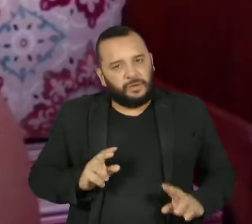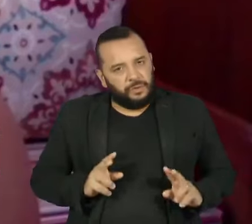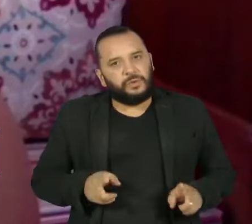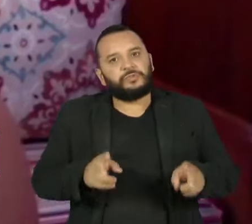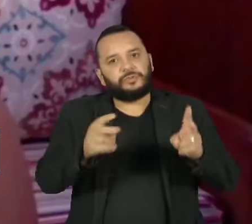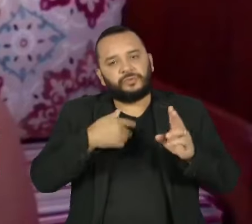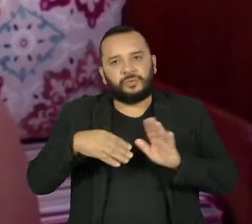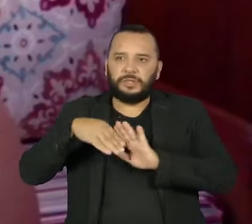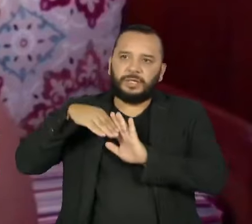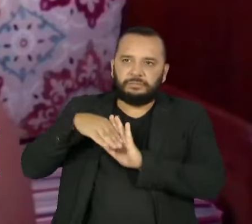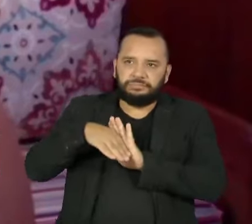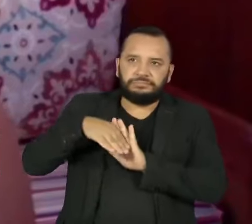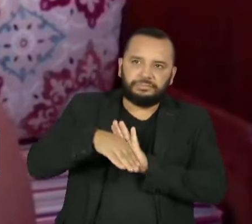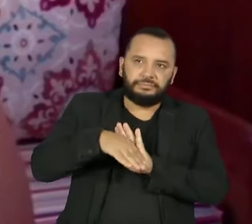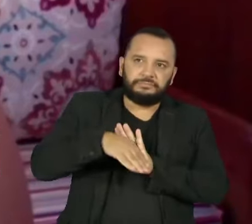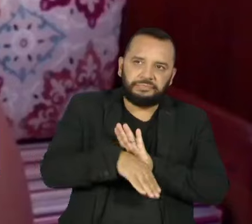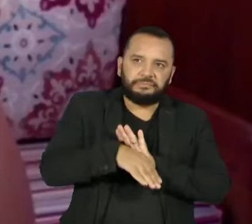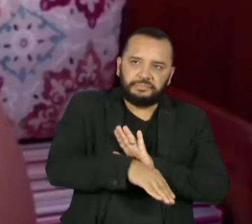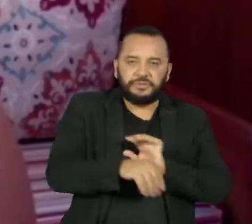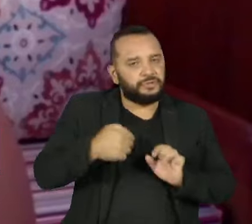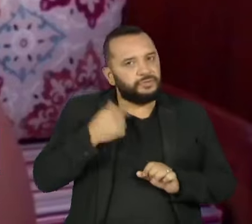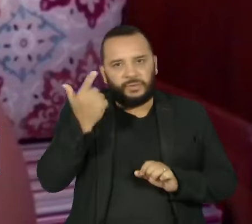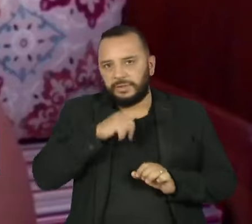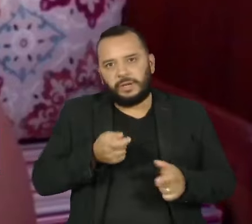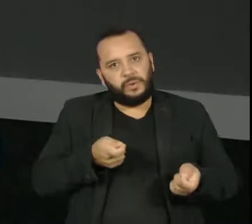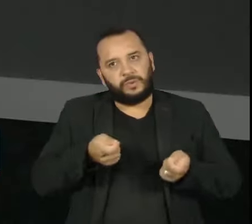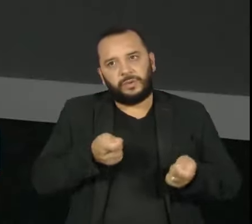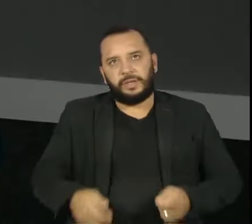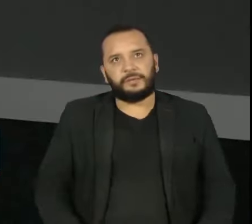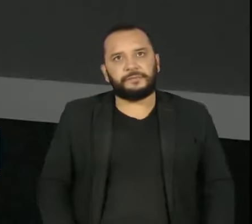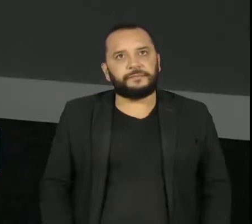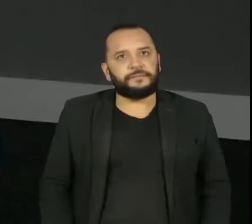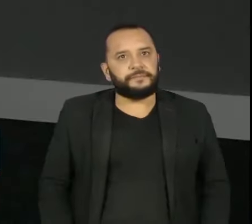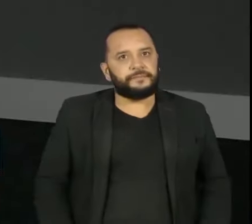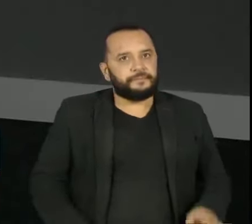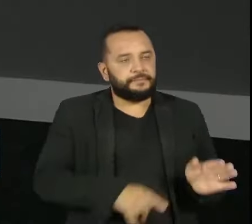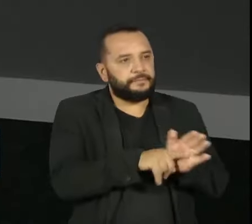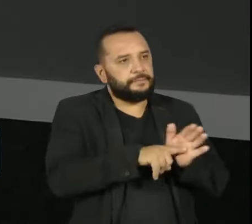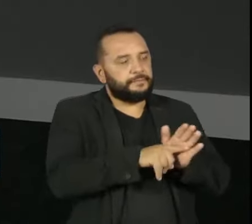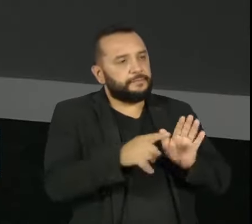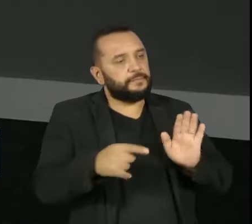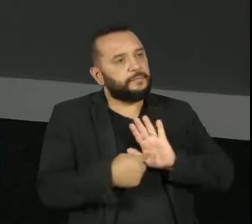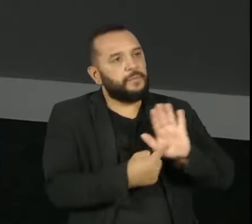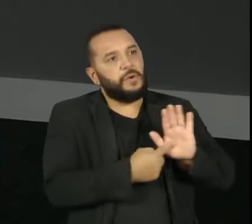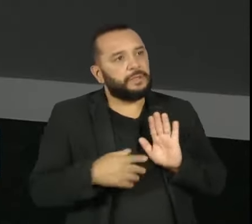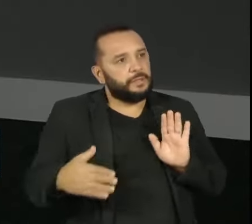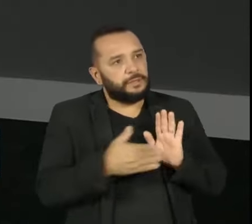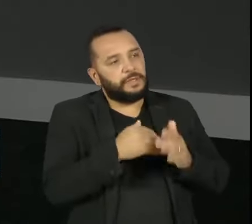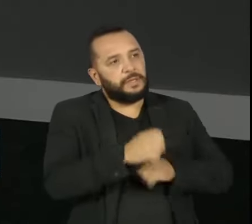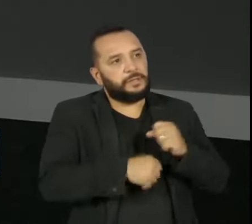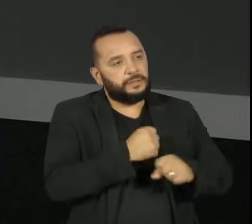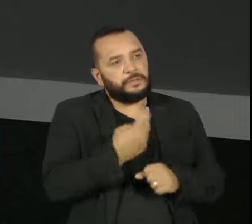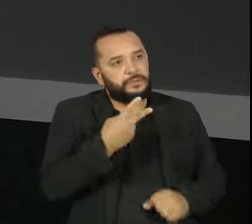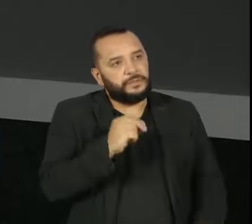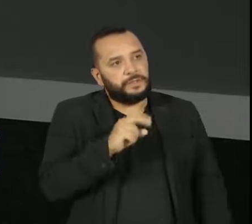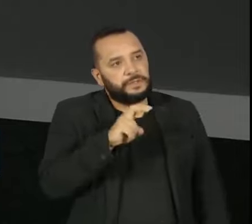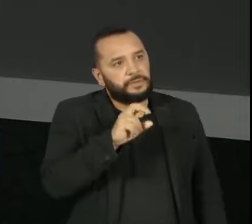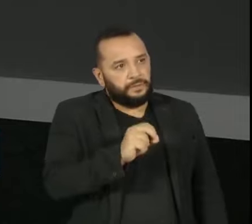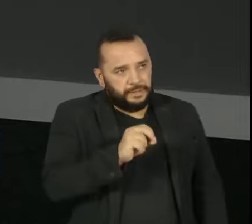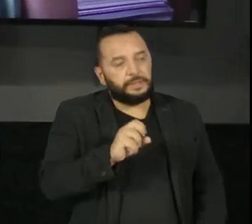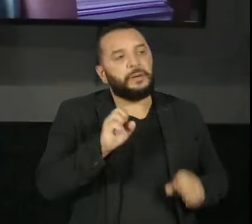se propaga no tempo e no espaço e a gente não consegue mais controlar e segundo o estudo até 2050 nós chegaríamos nessa